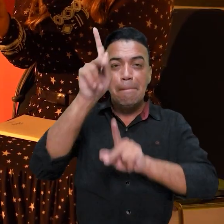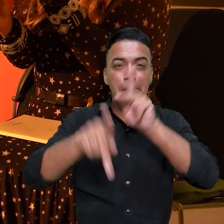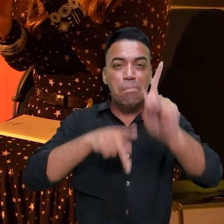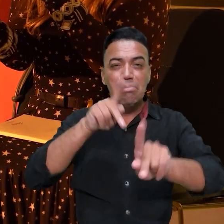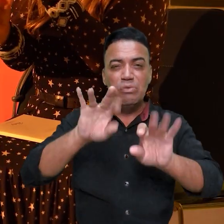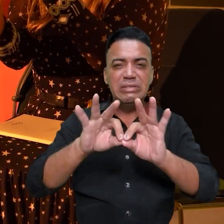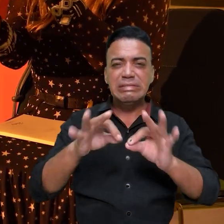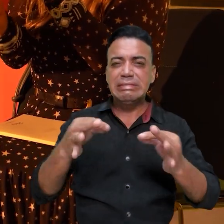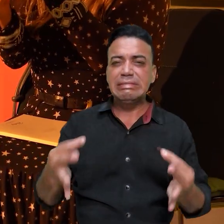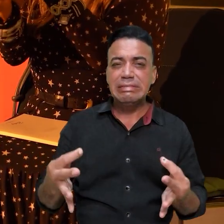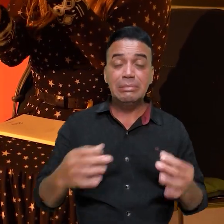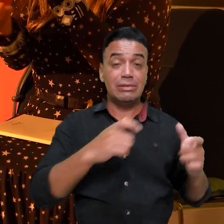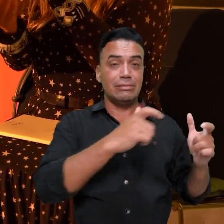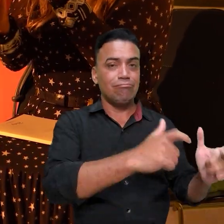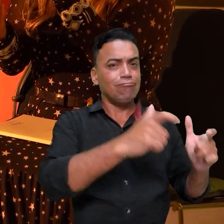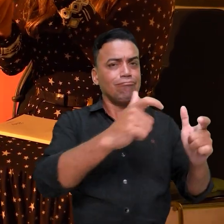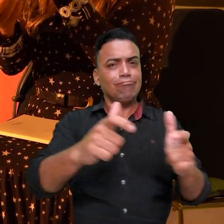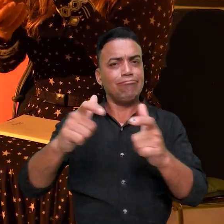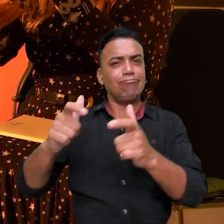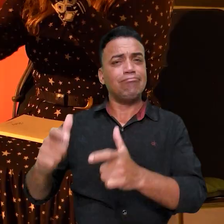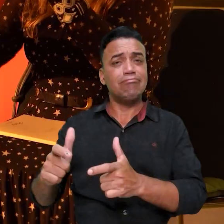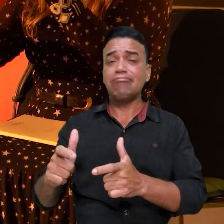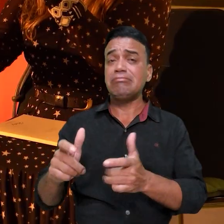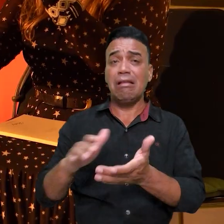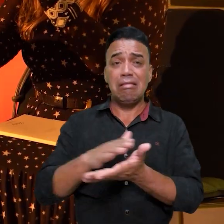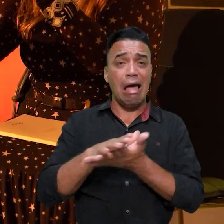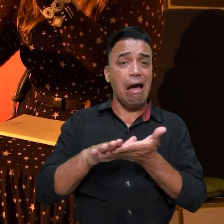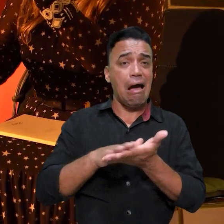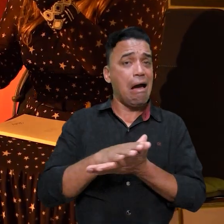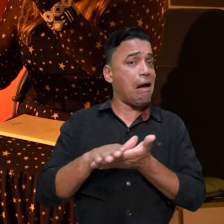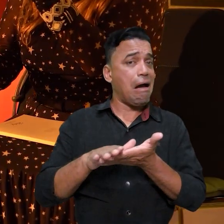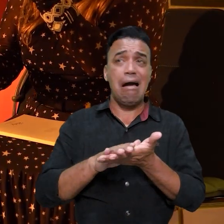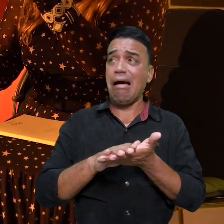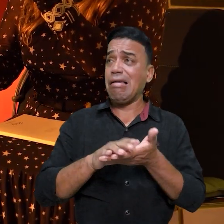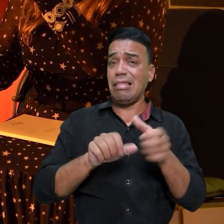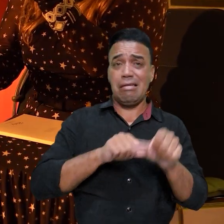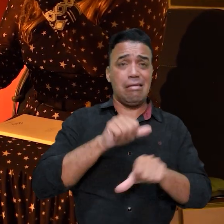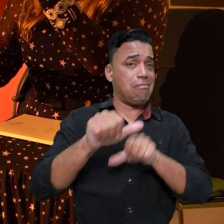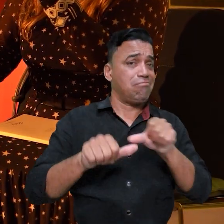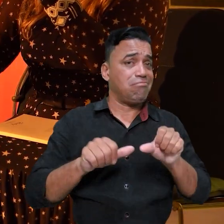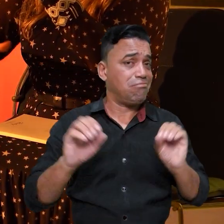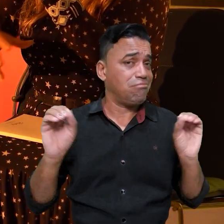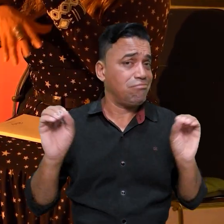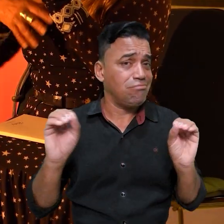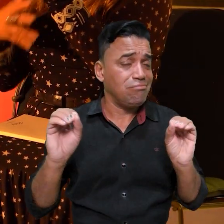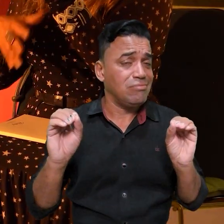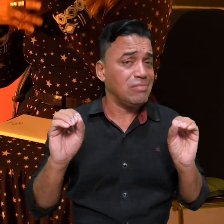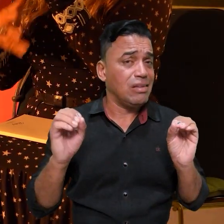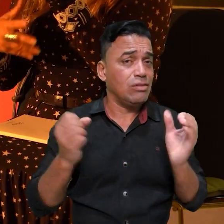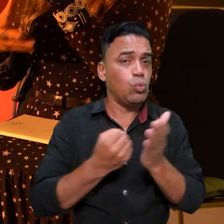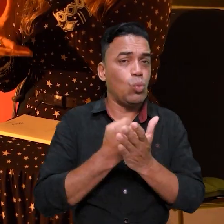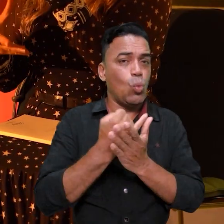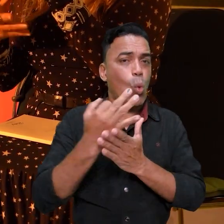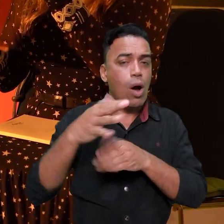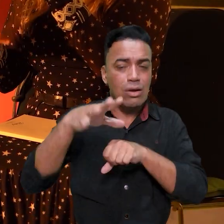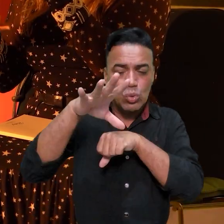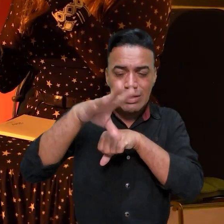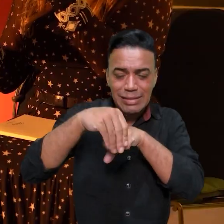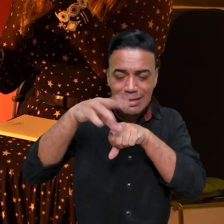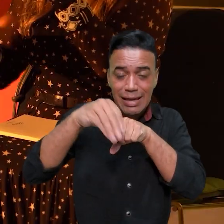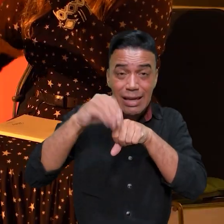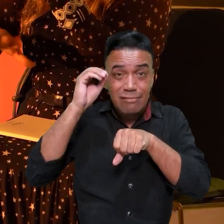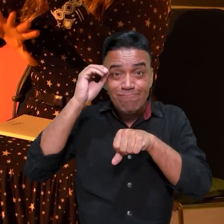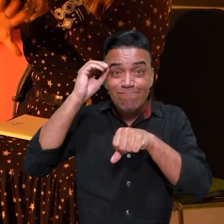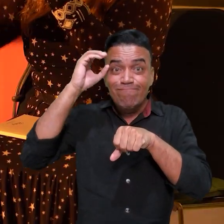lugares muito, assim, onde nada chegou teoricamente, o quanto essa sabedoria